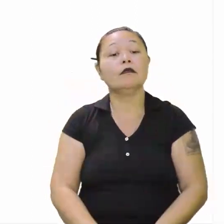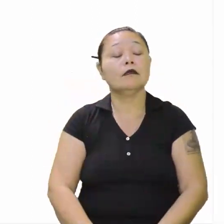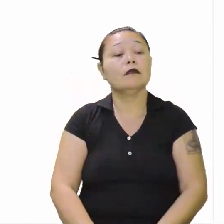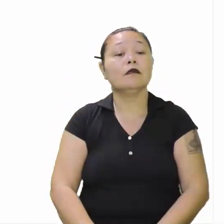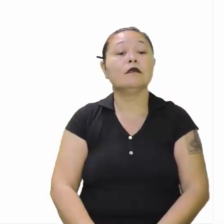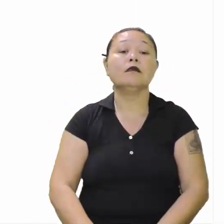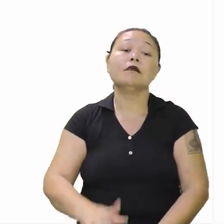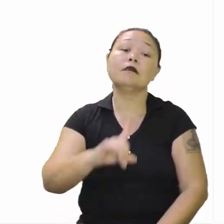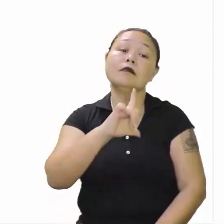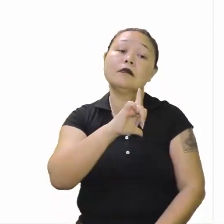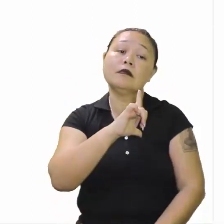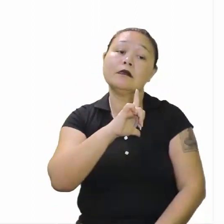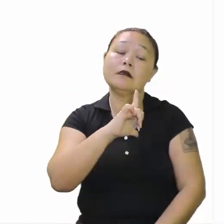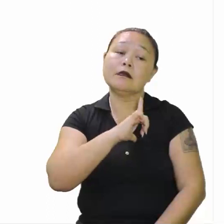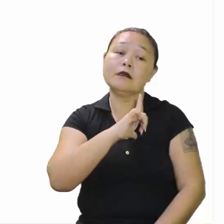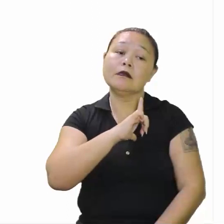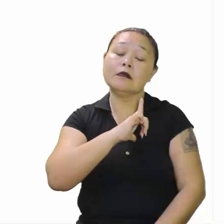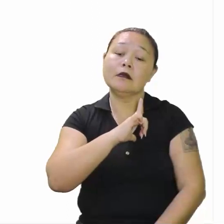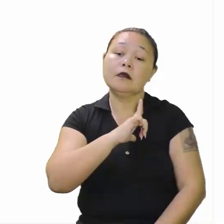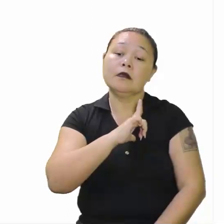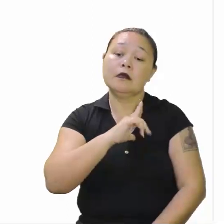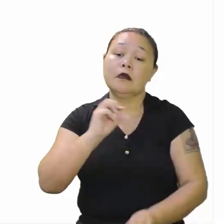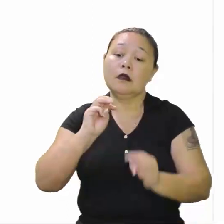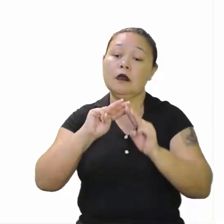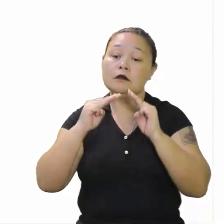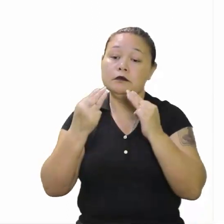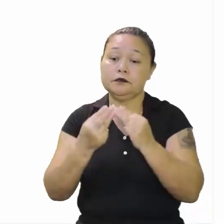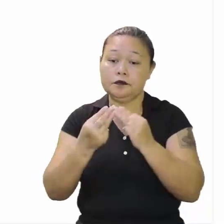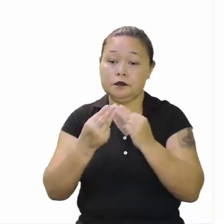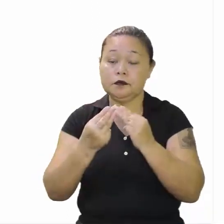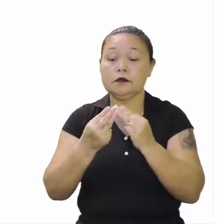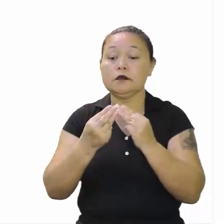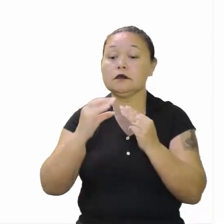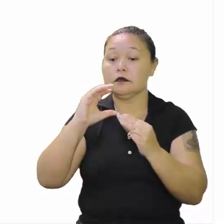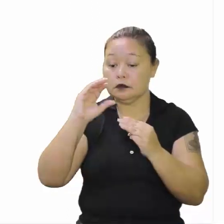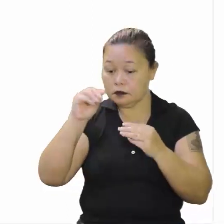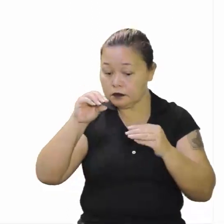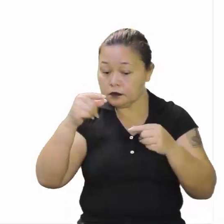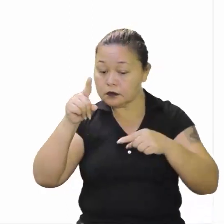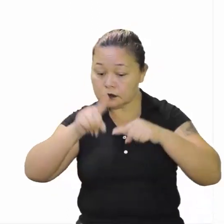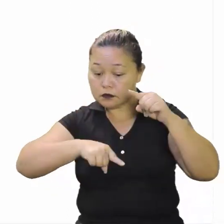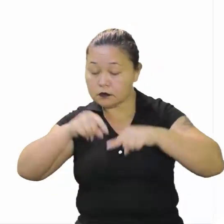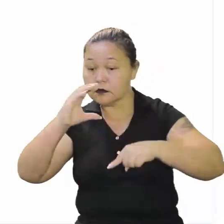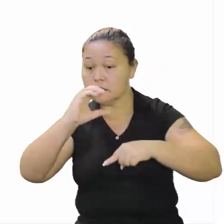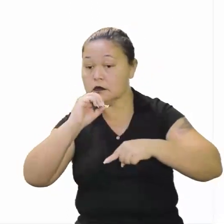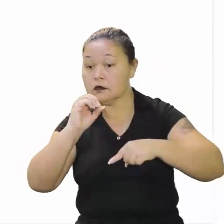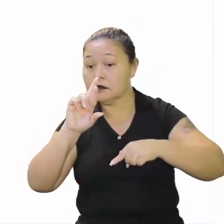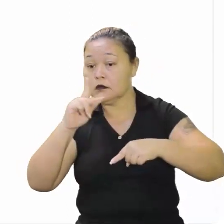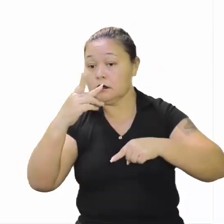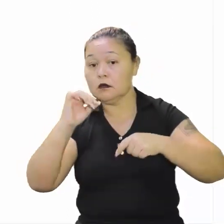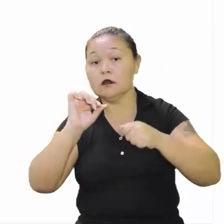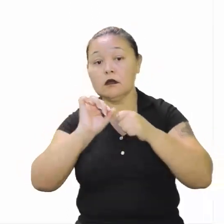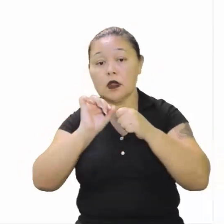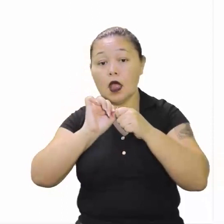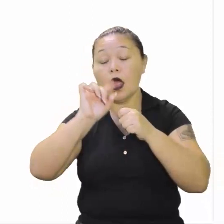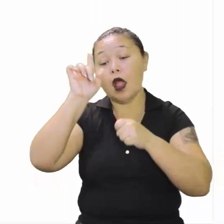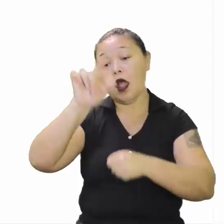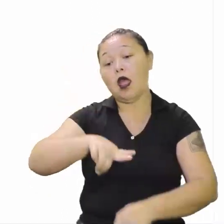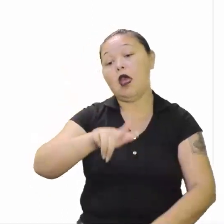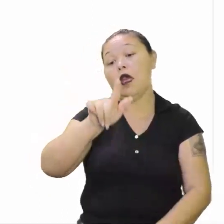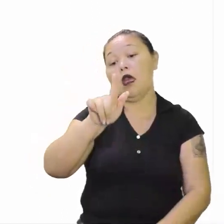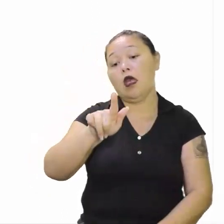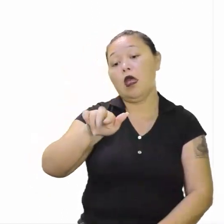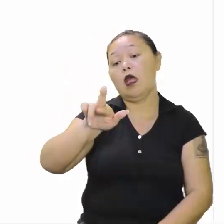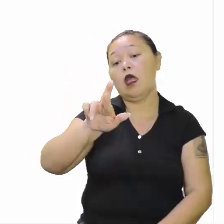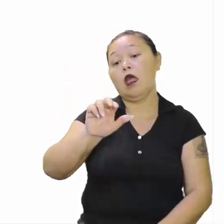nós temos que a massa de um corpo é uma grandeza, onde grandeza é tudo aquilo que